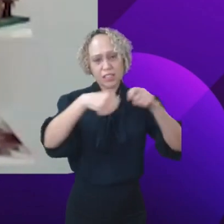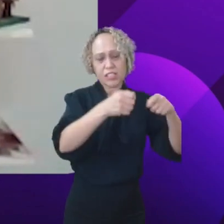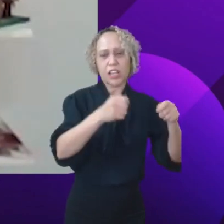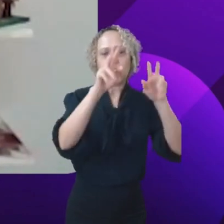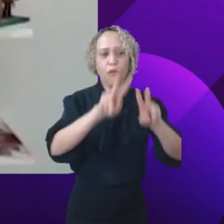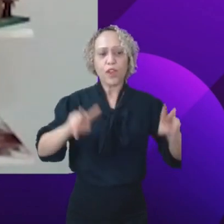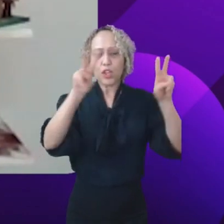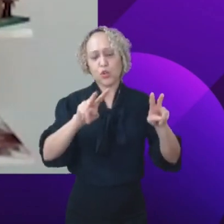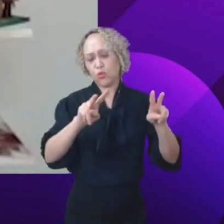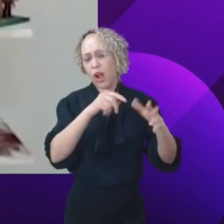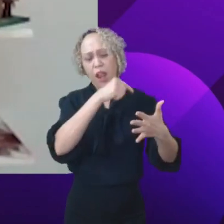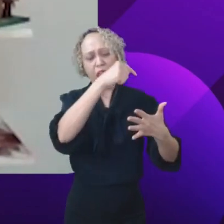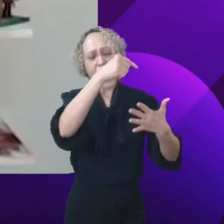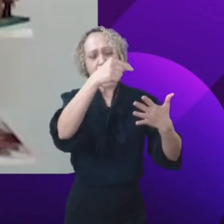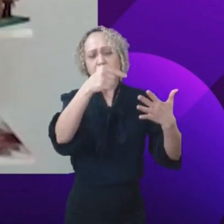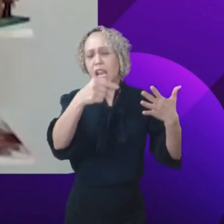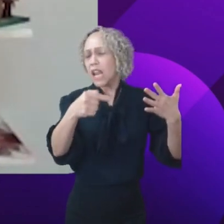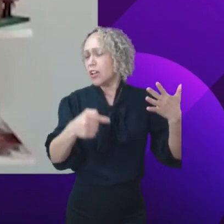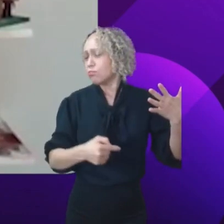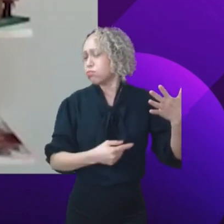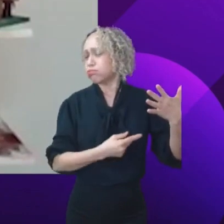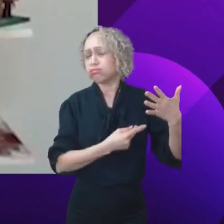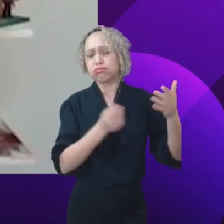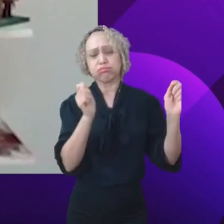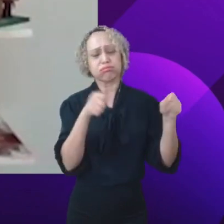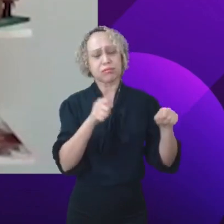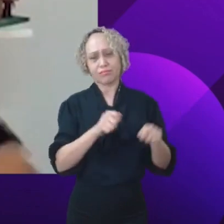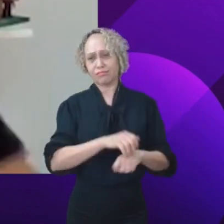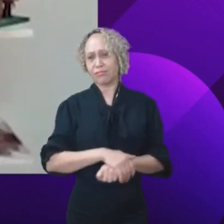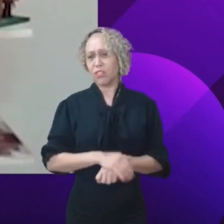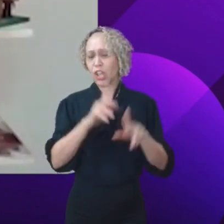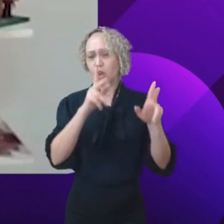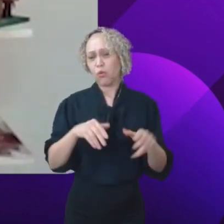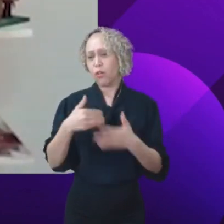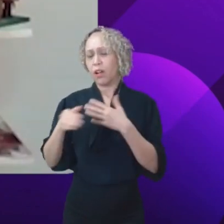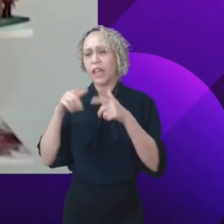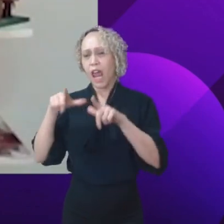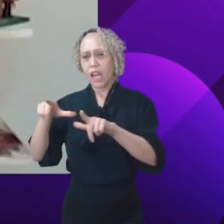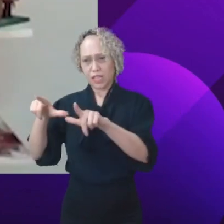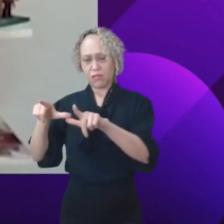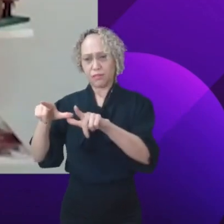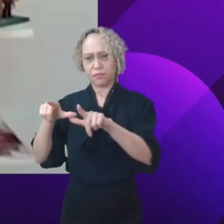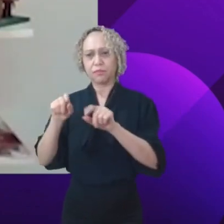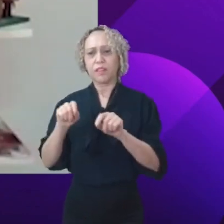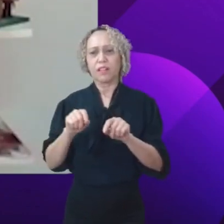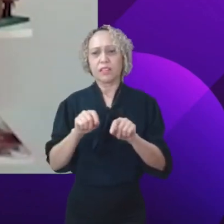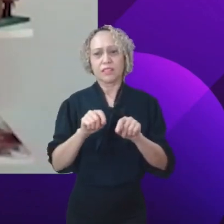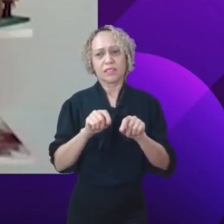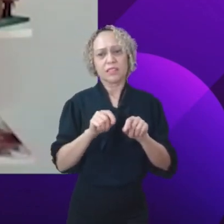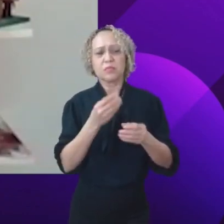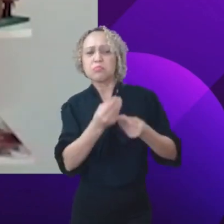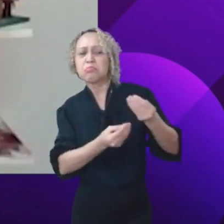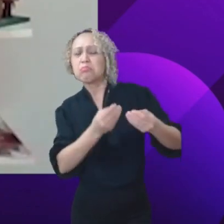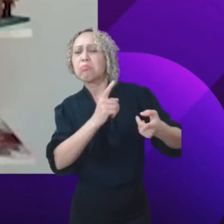e possibilidades infinitas, como qualquer outra língua. Agora, eu acho que a problemática, ela existe no sentido de que